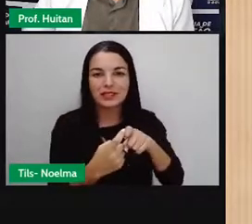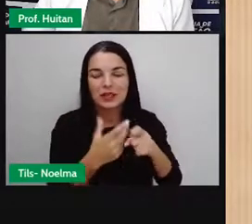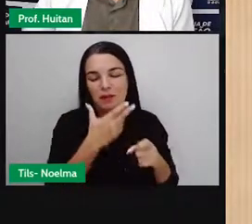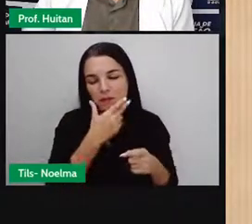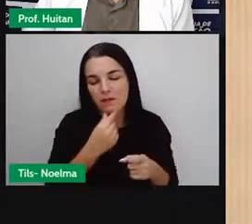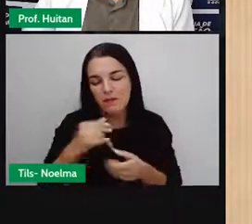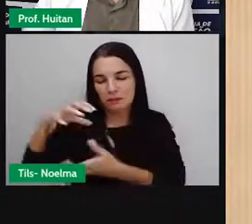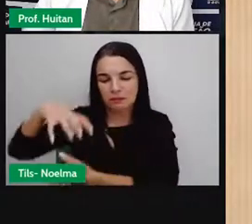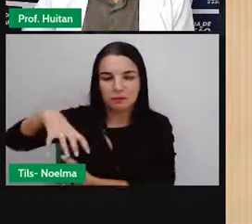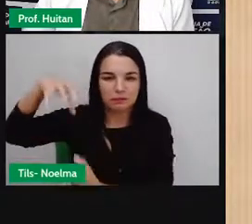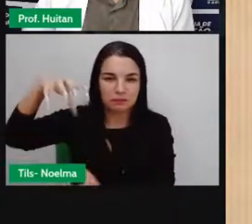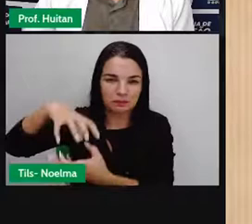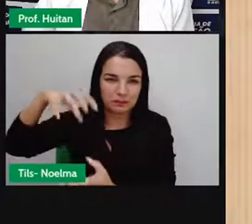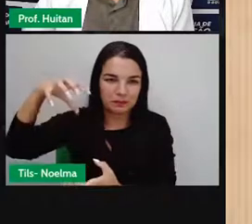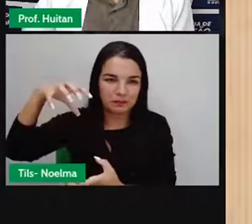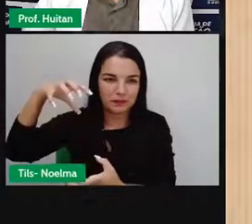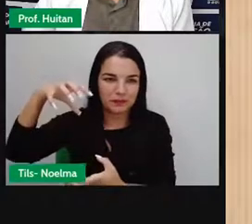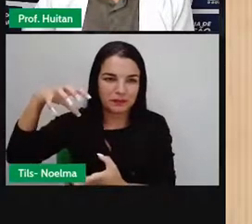demanda maior.